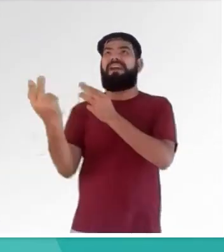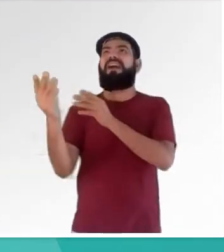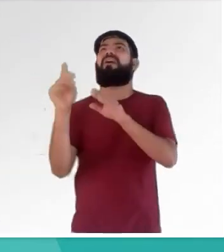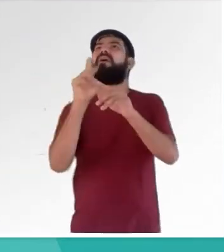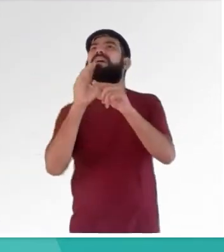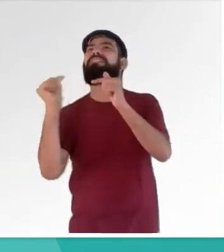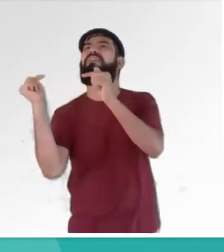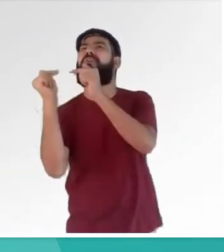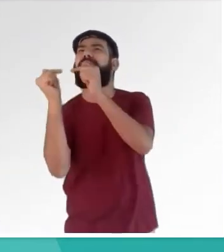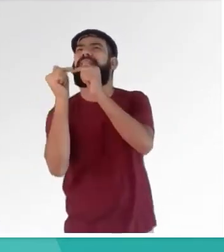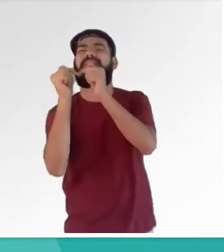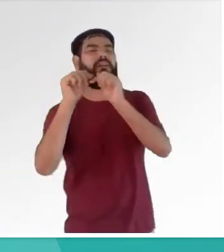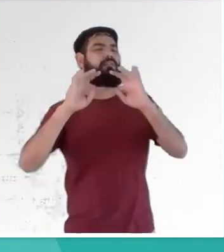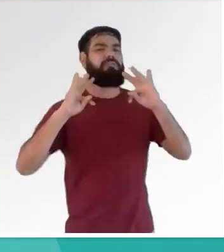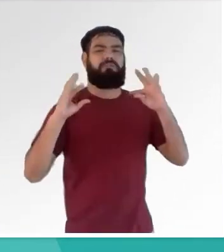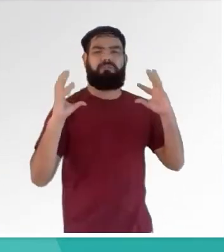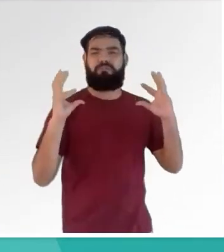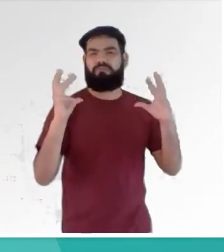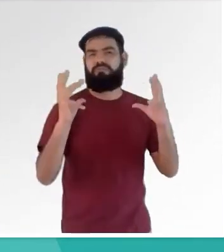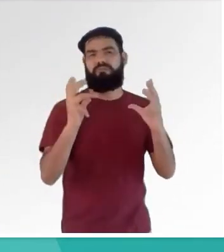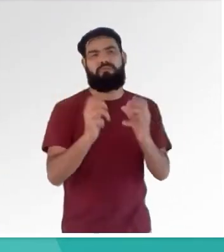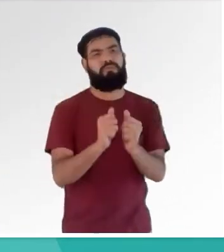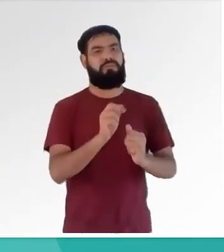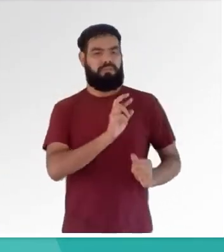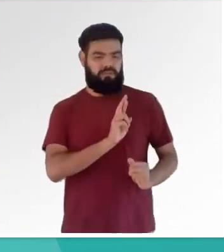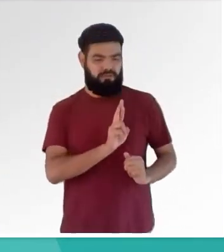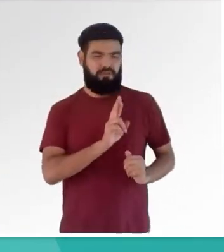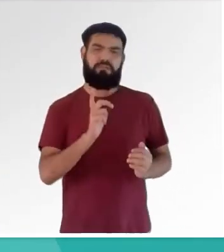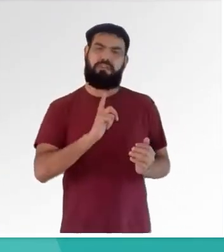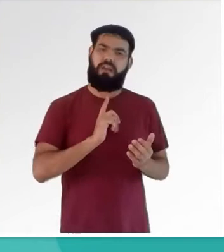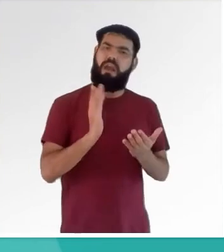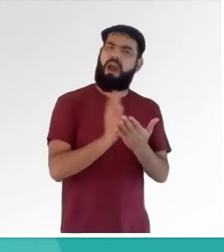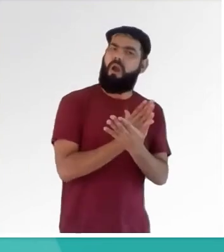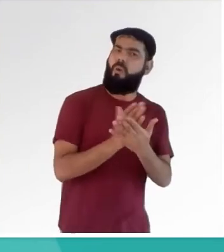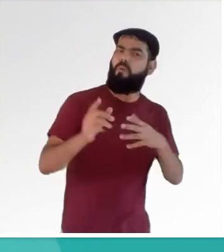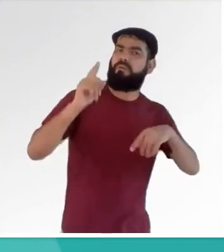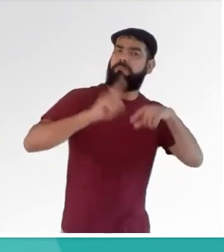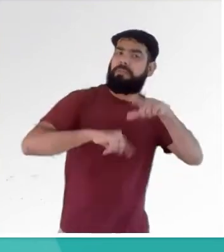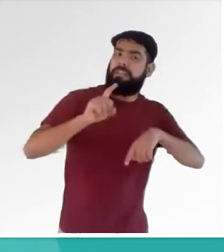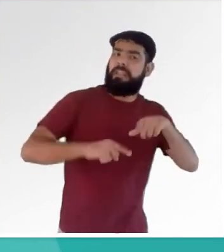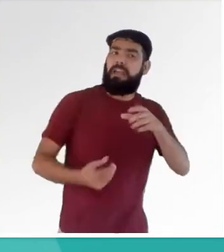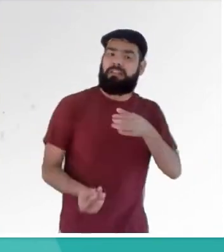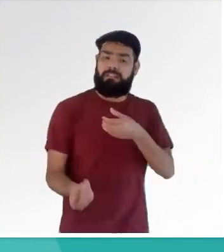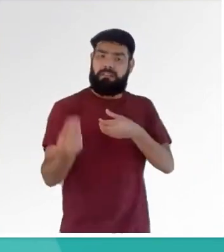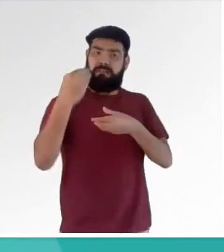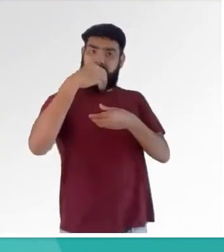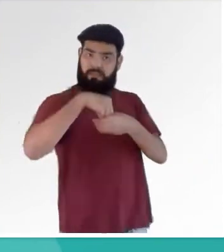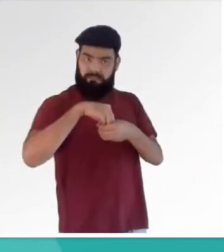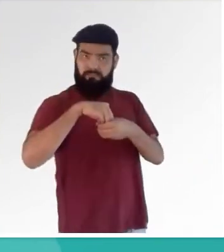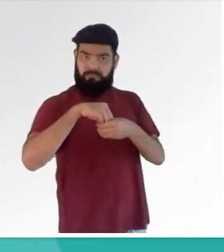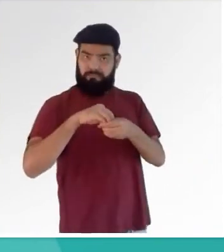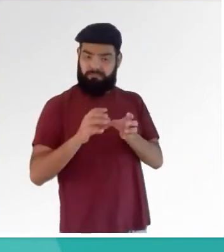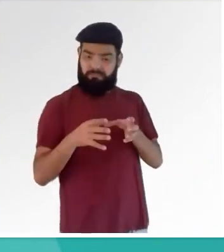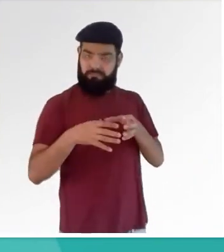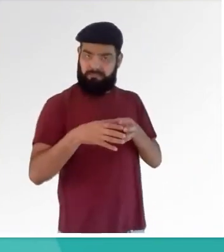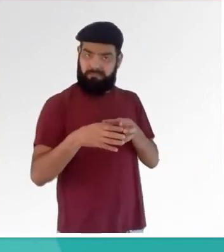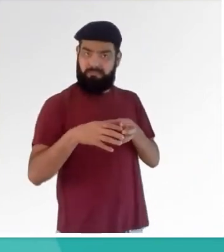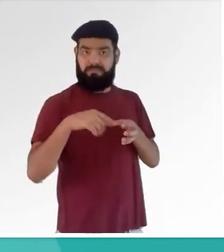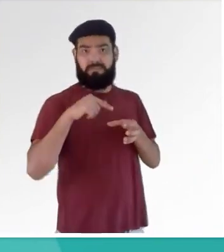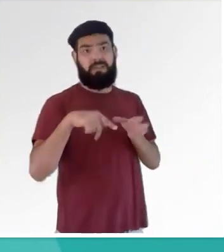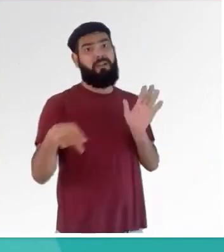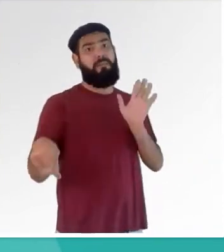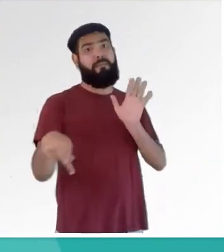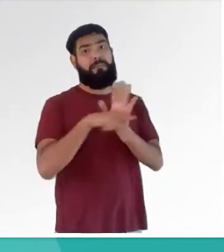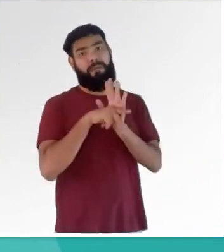toda religião, ela tem alguns elementos constitutivos que são próprios da